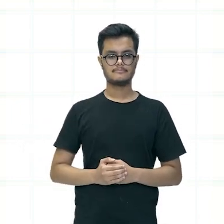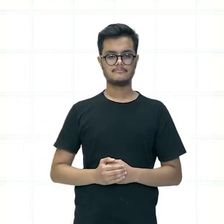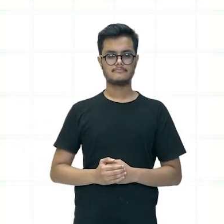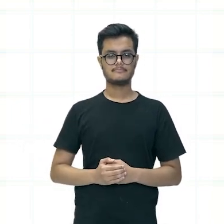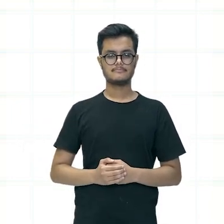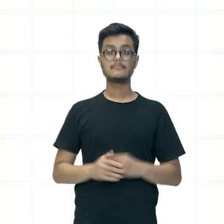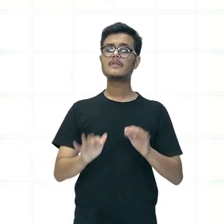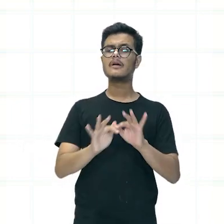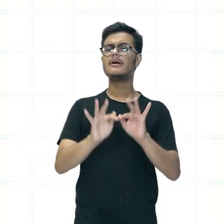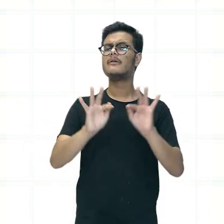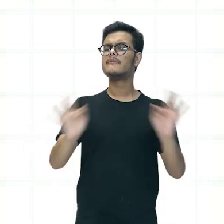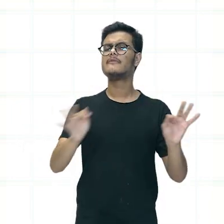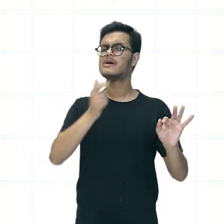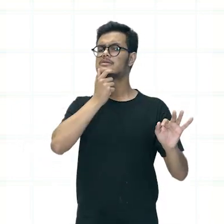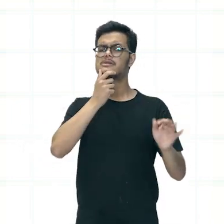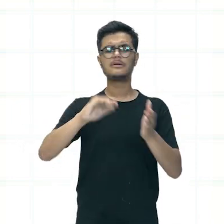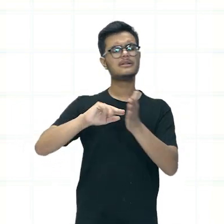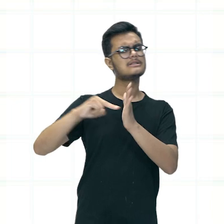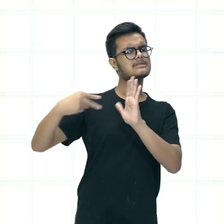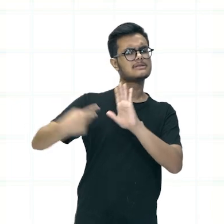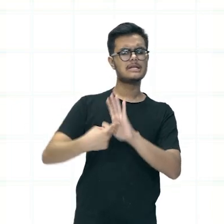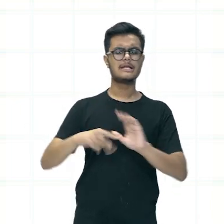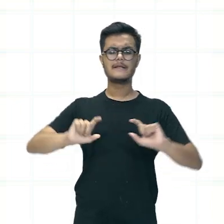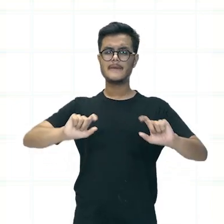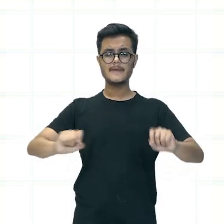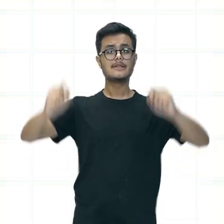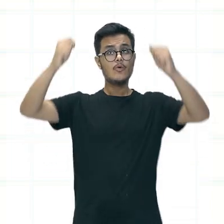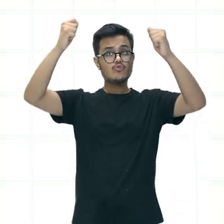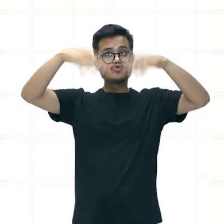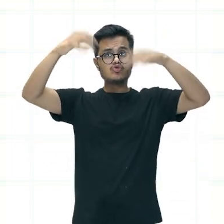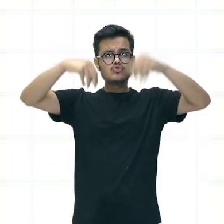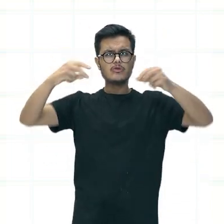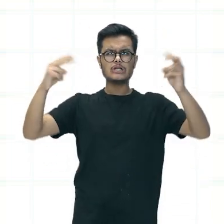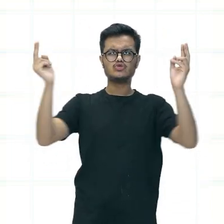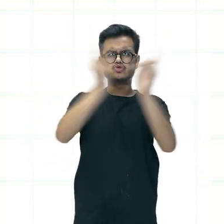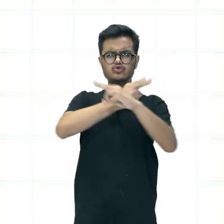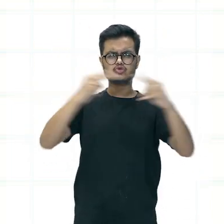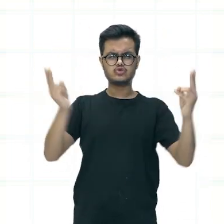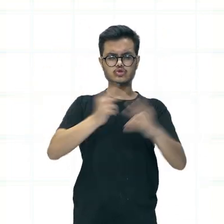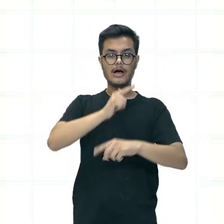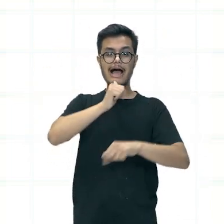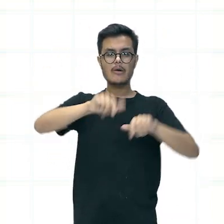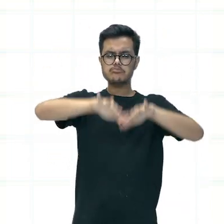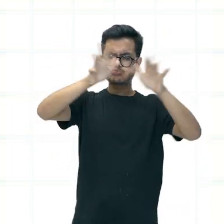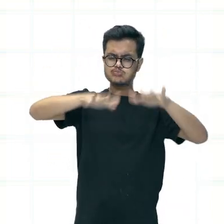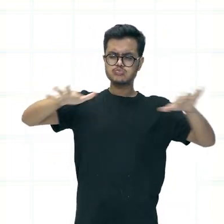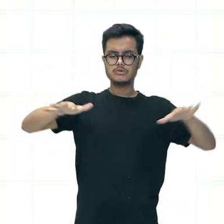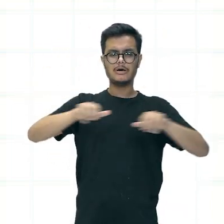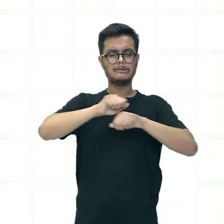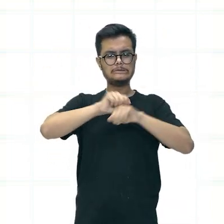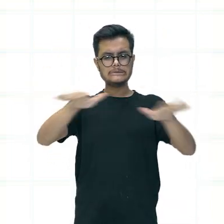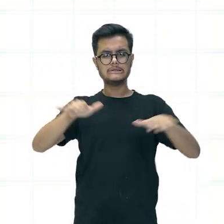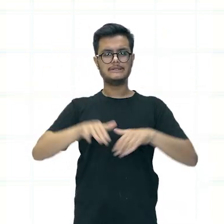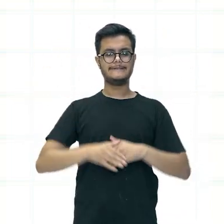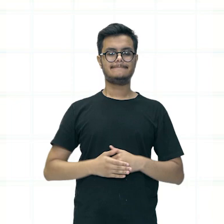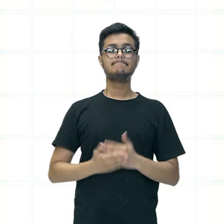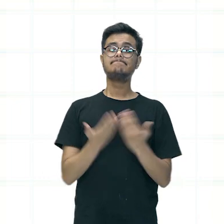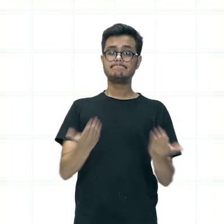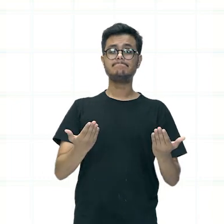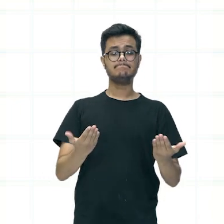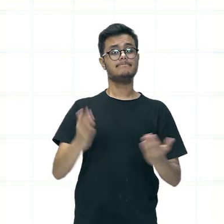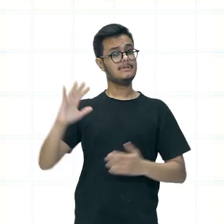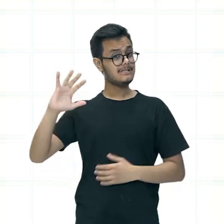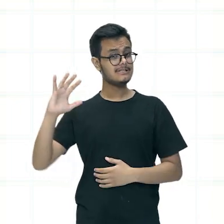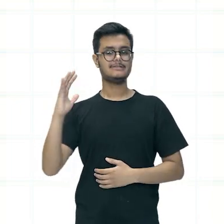rain caused flooding. Então, a chuva forte causou alagamentos, ok? Eu estou relatando uma